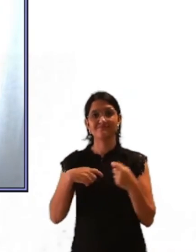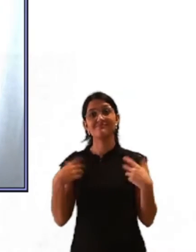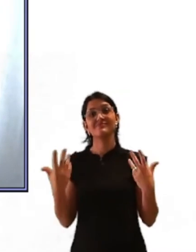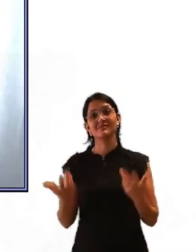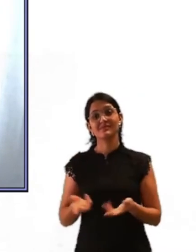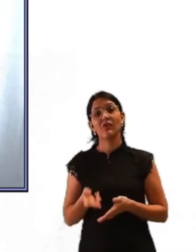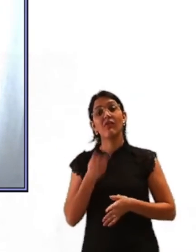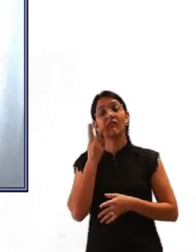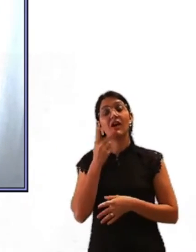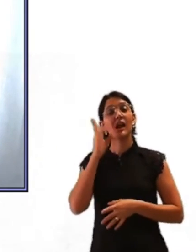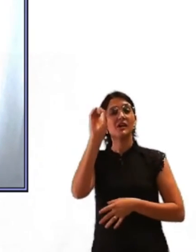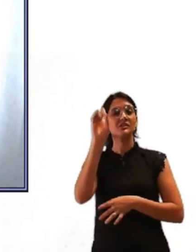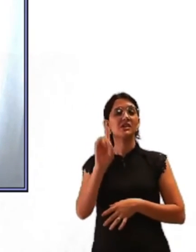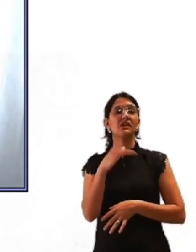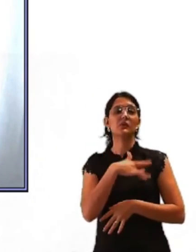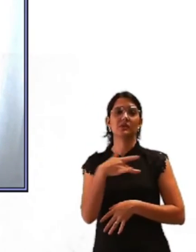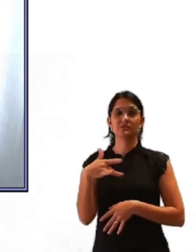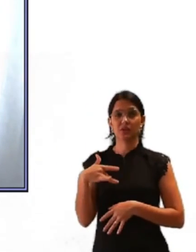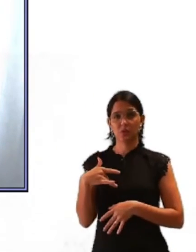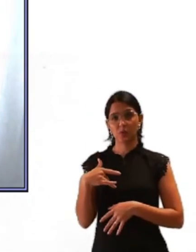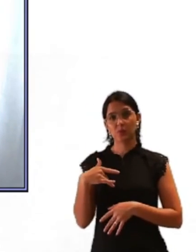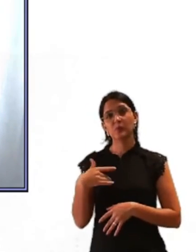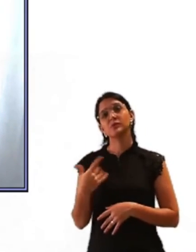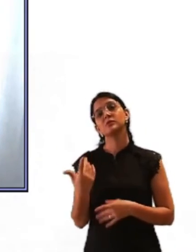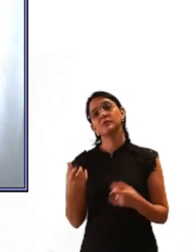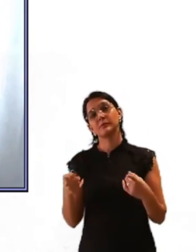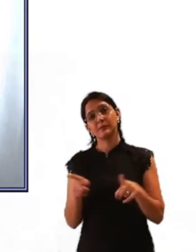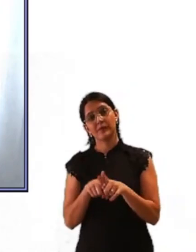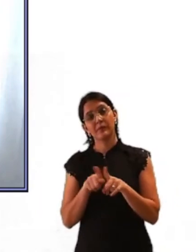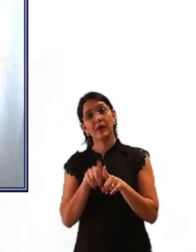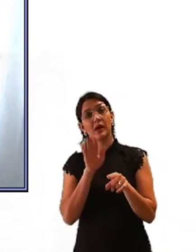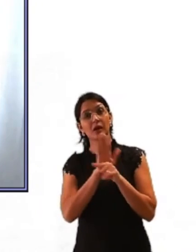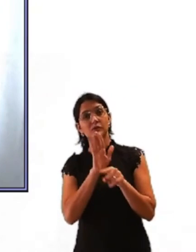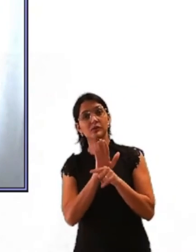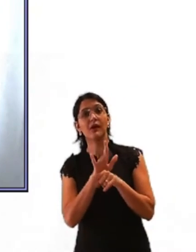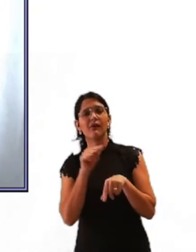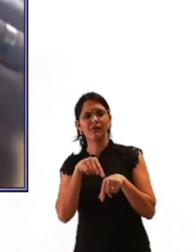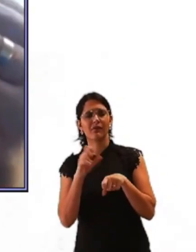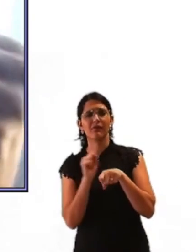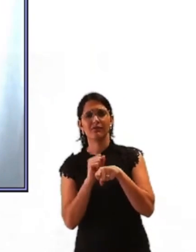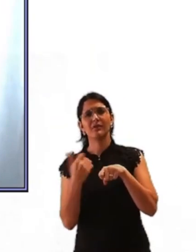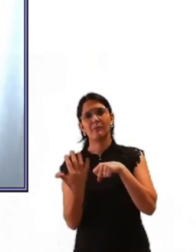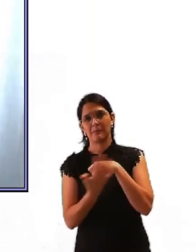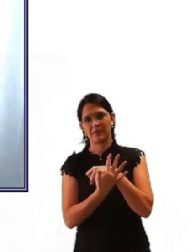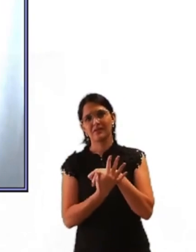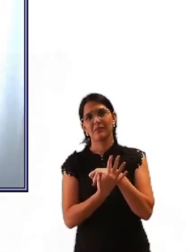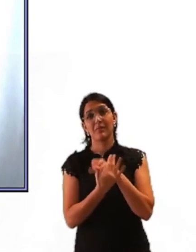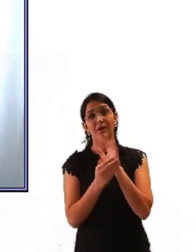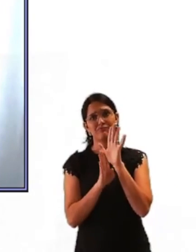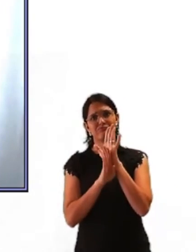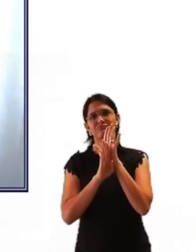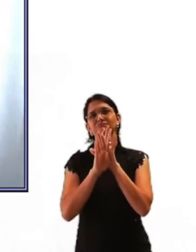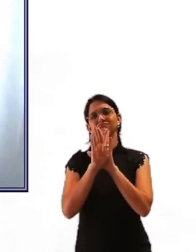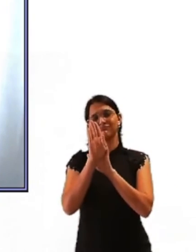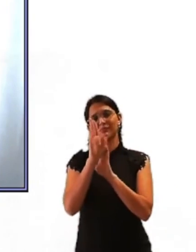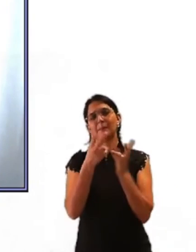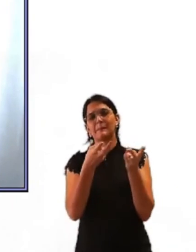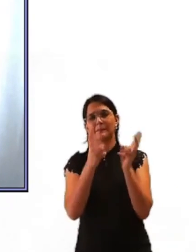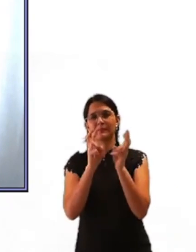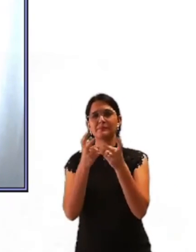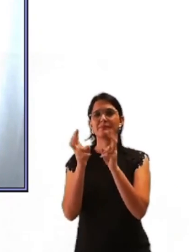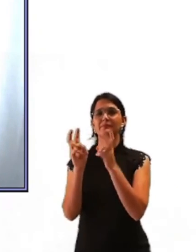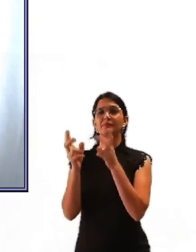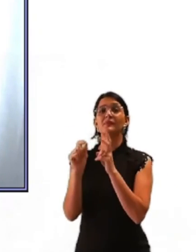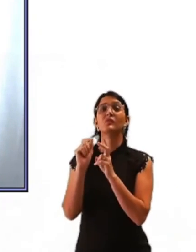do envolver direito à saúde, da massificação, e aí na pandemia a gente notou um aumento disso, né,